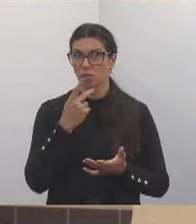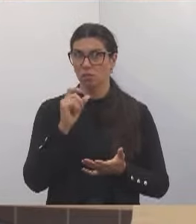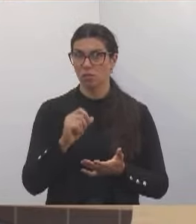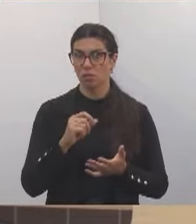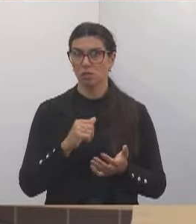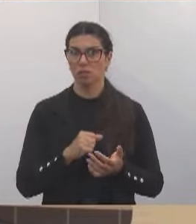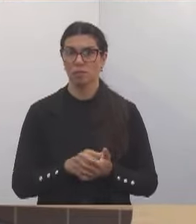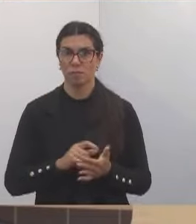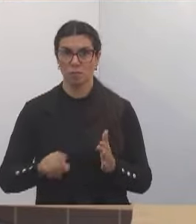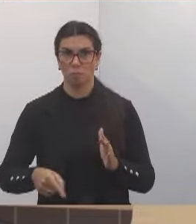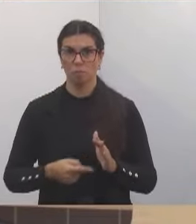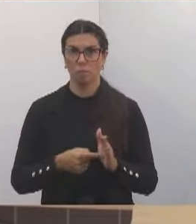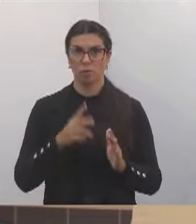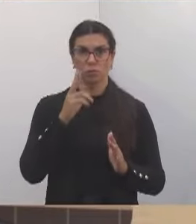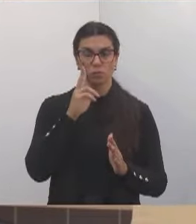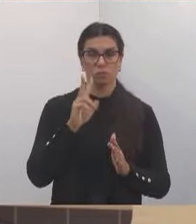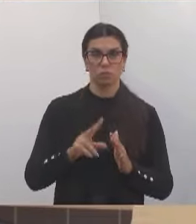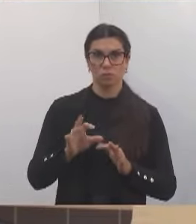Nós não estamos aqui